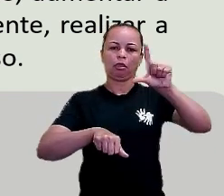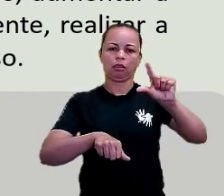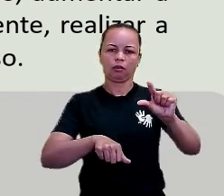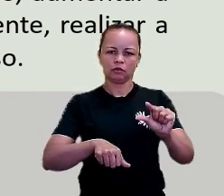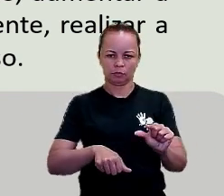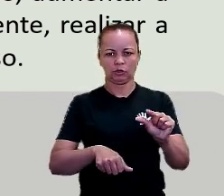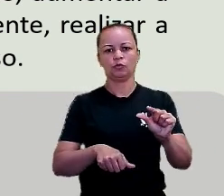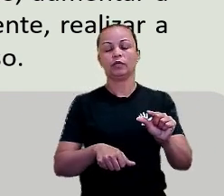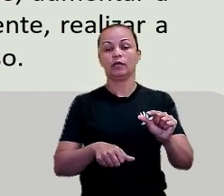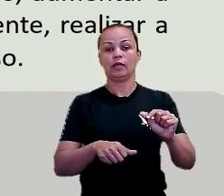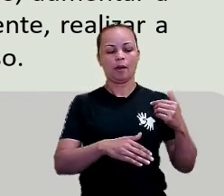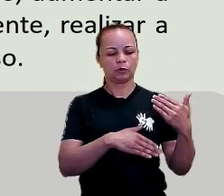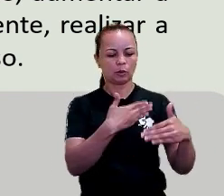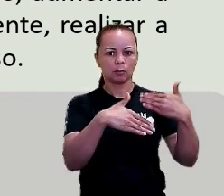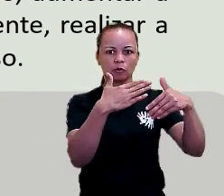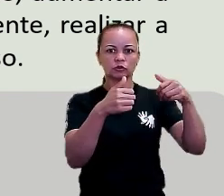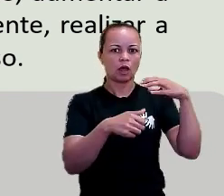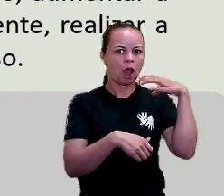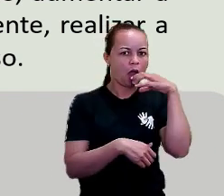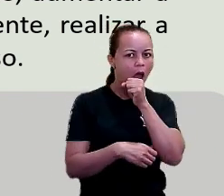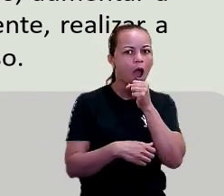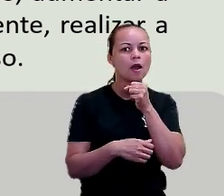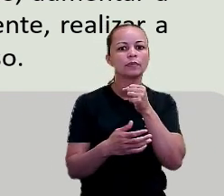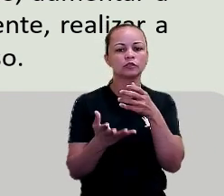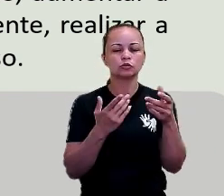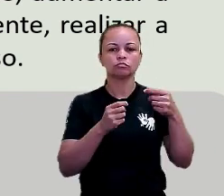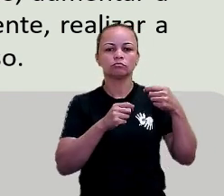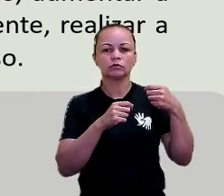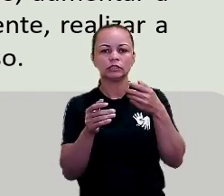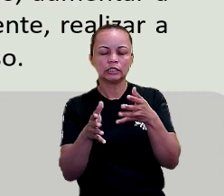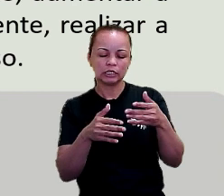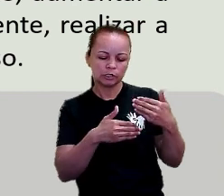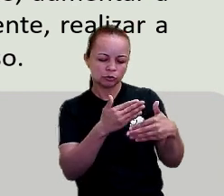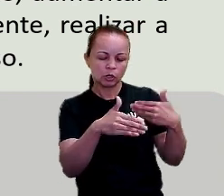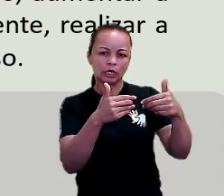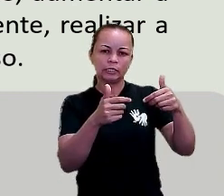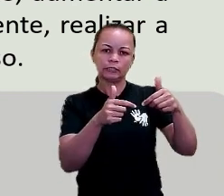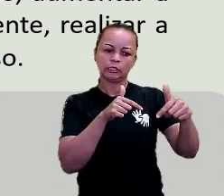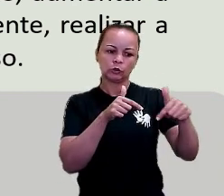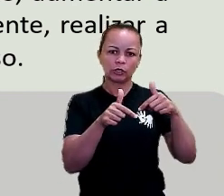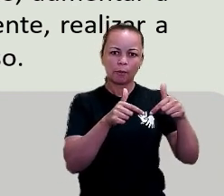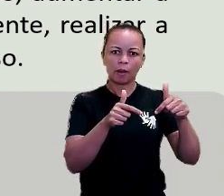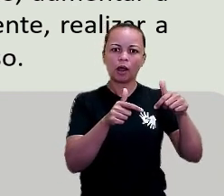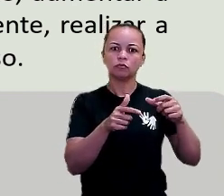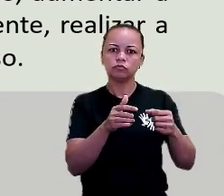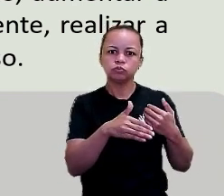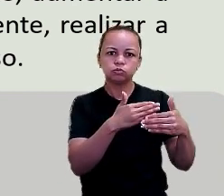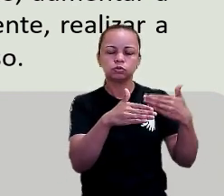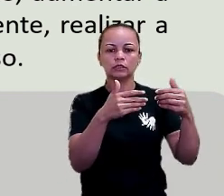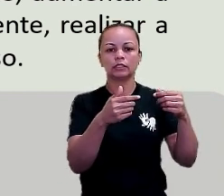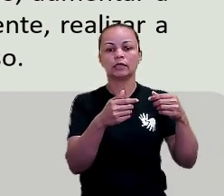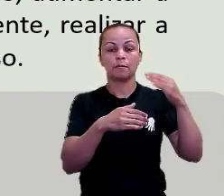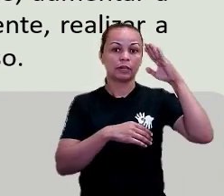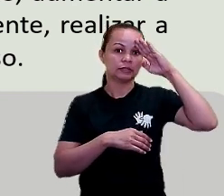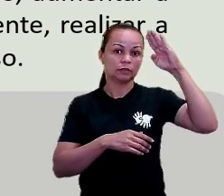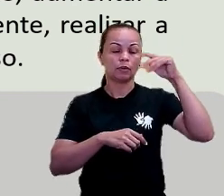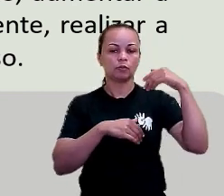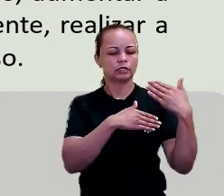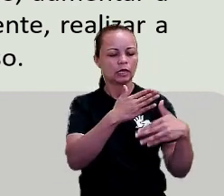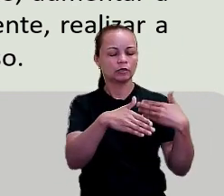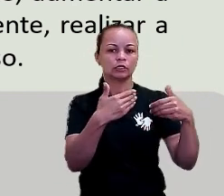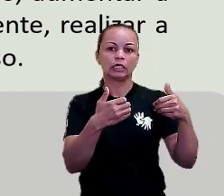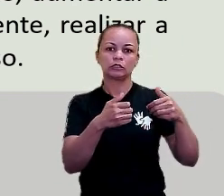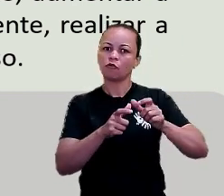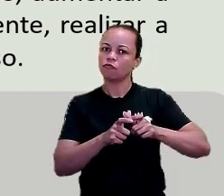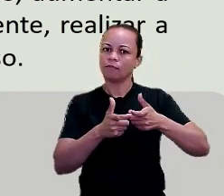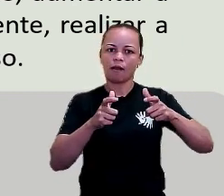trabalho, aumentar a produtividade, diminuir o custo de produção e, principalmente, realizar produção em